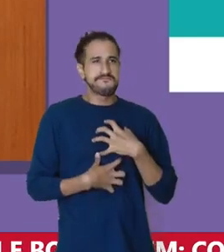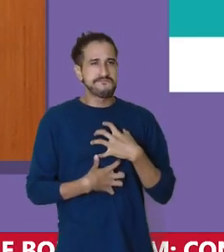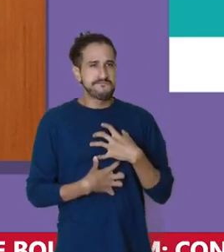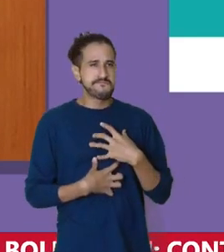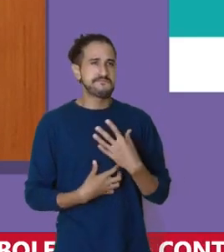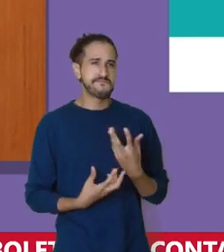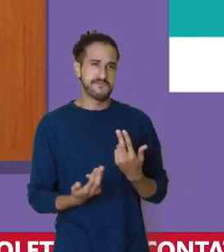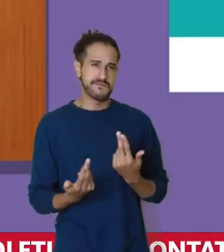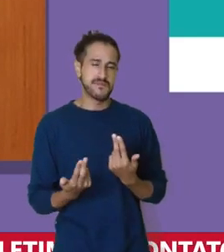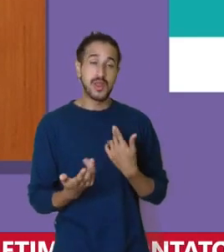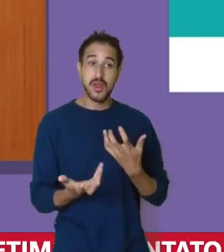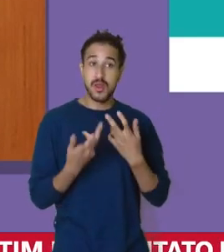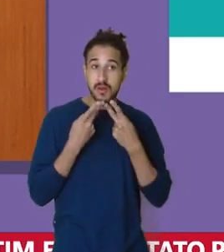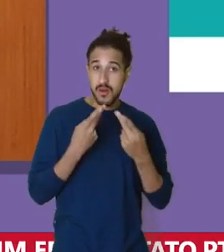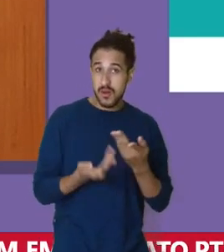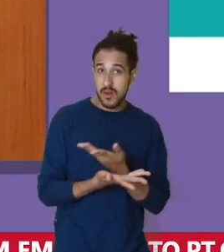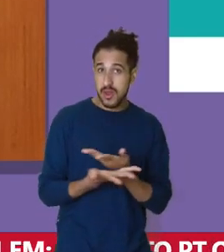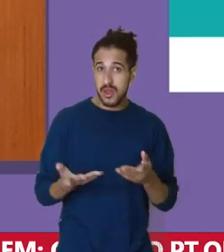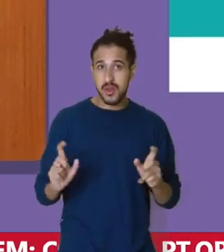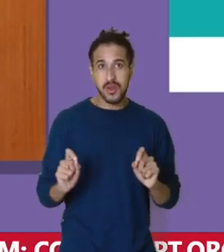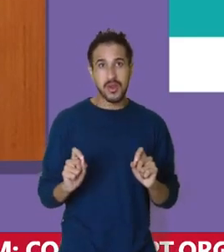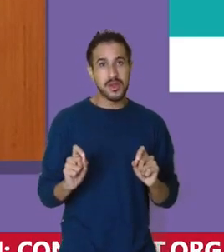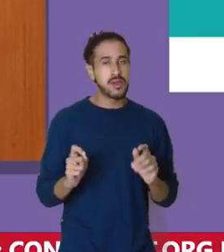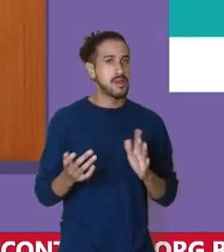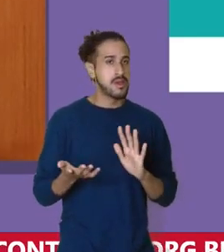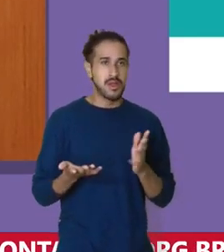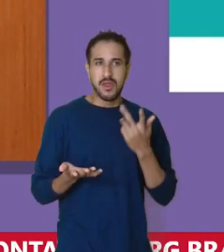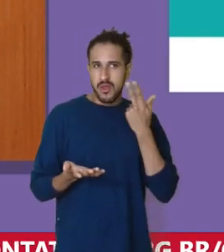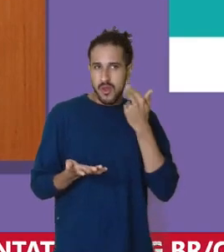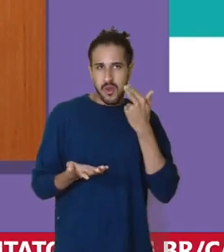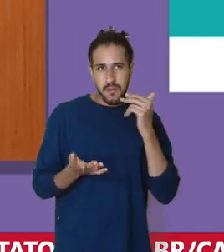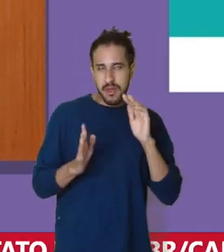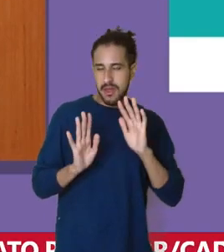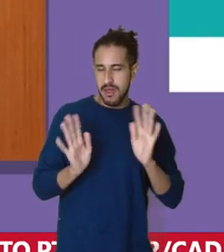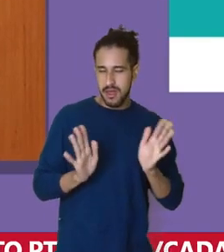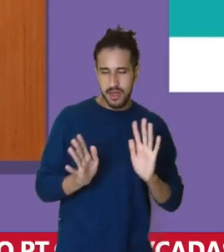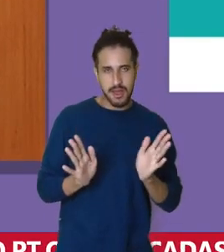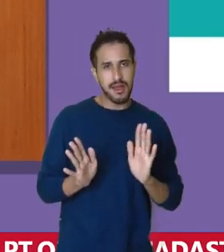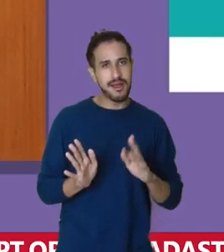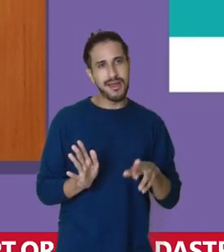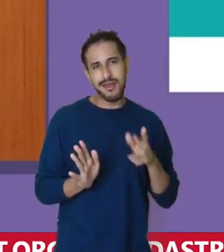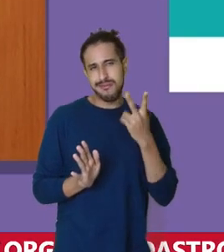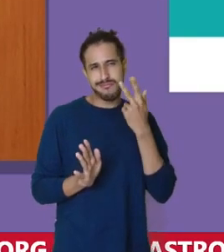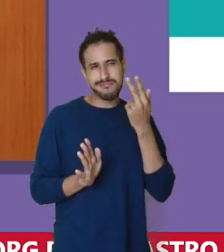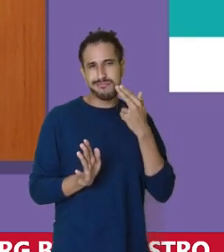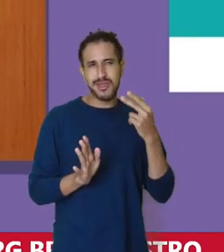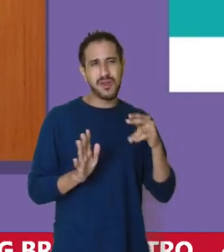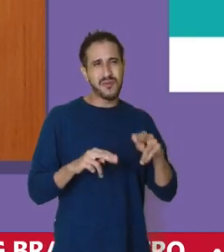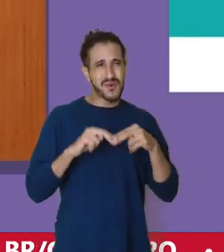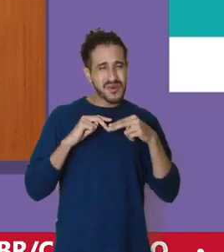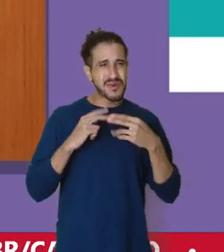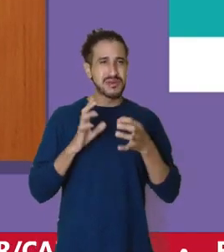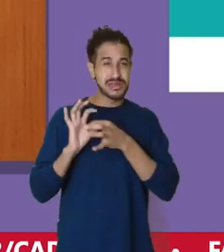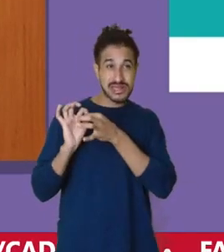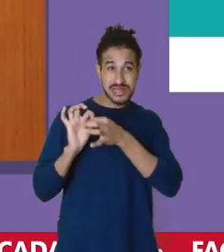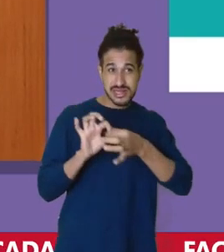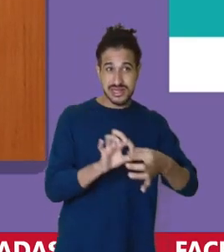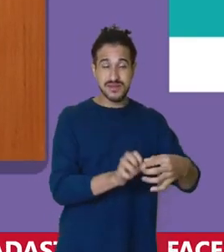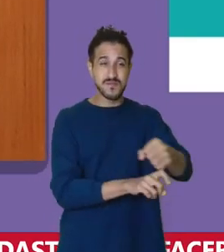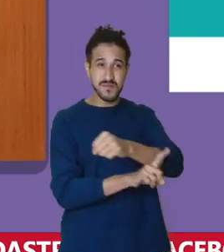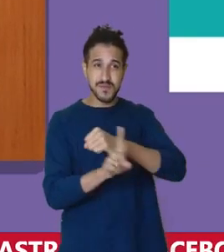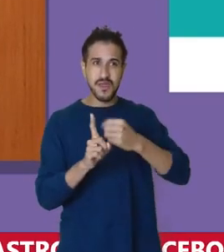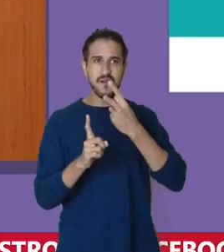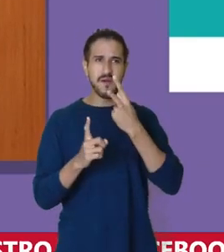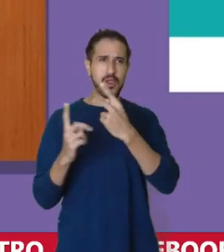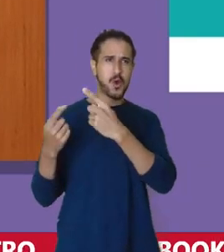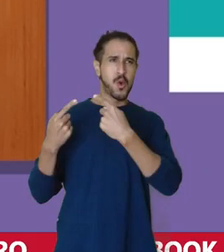isso, e eu quero dizer que é normal, né? É até esperado diante do quanto a sociedade fala